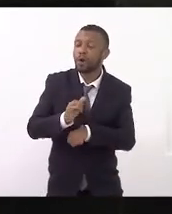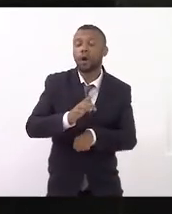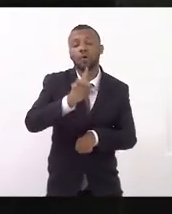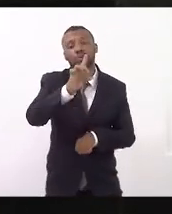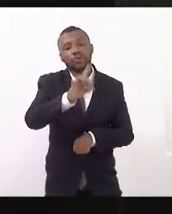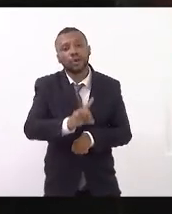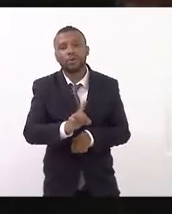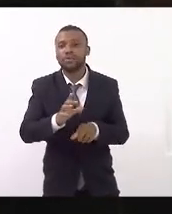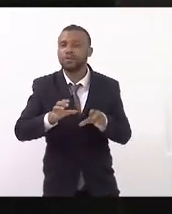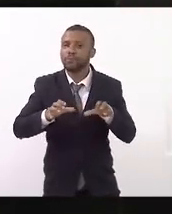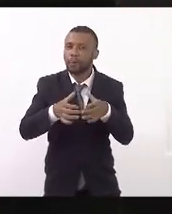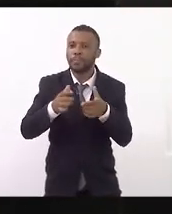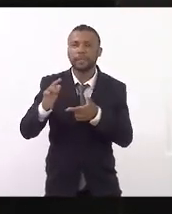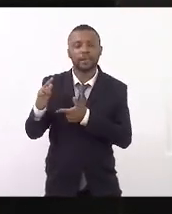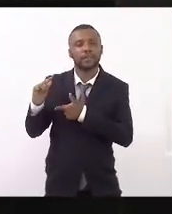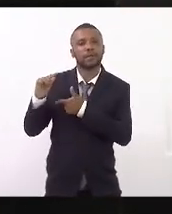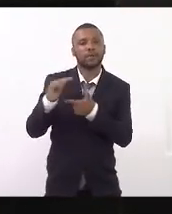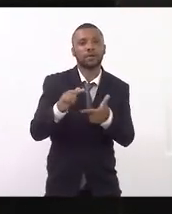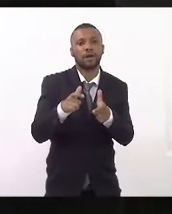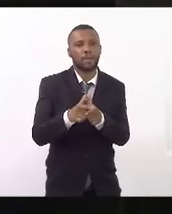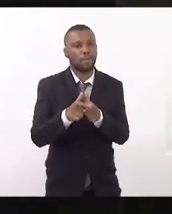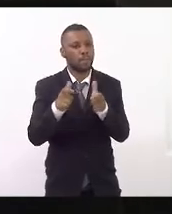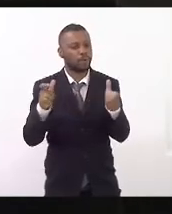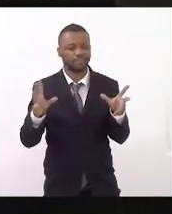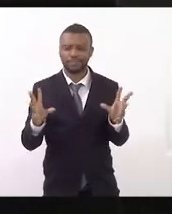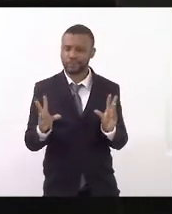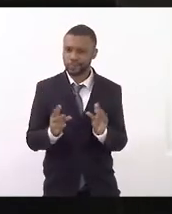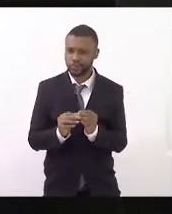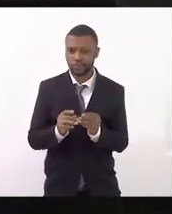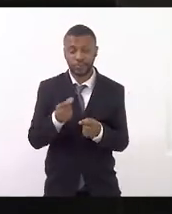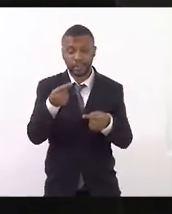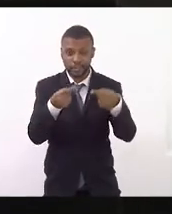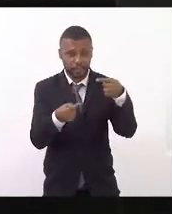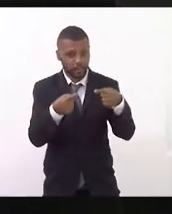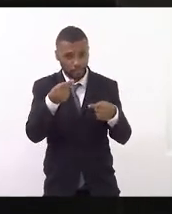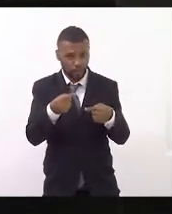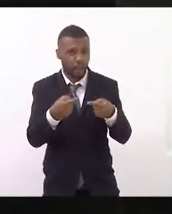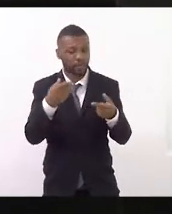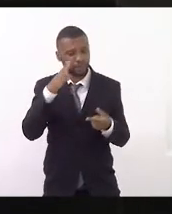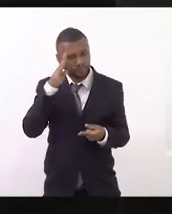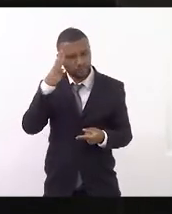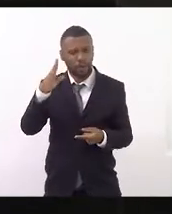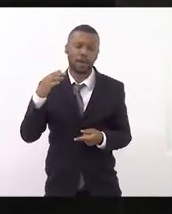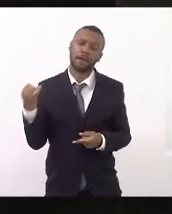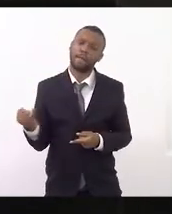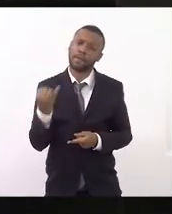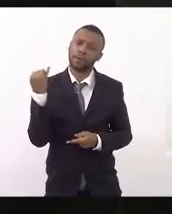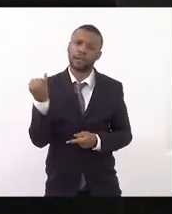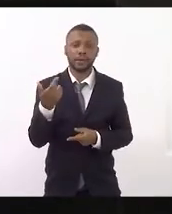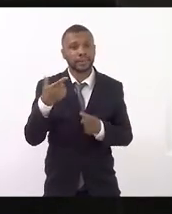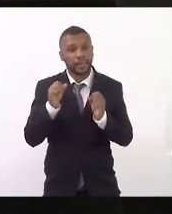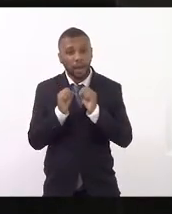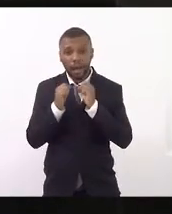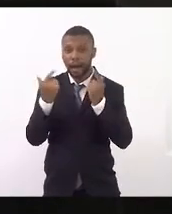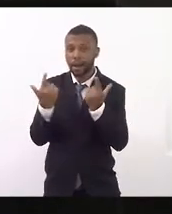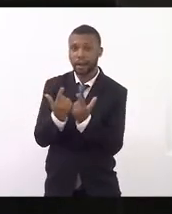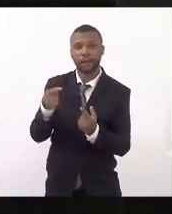comunidades tradicionais inteiras. Em suma, senhor presidente, esse é um debate central e importante que essa